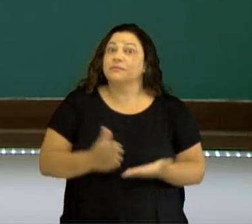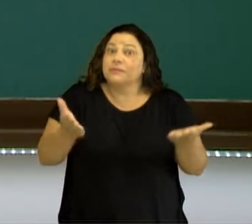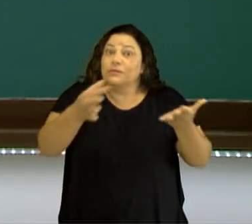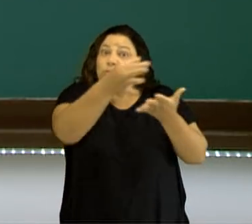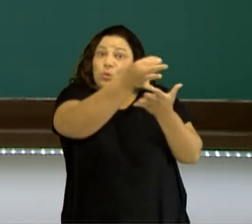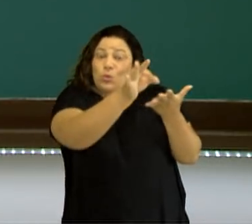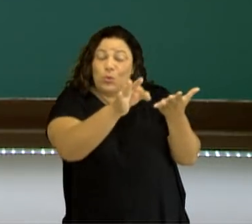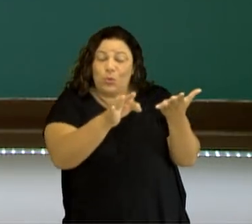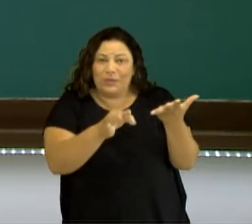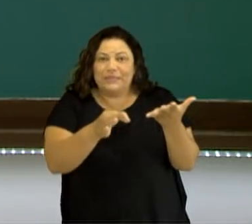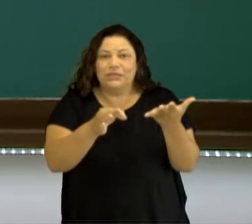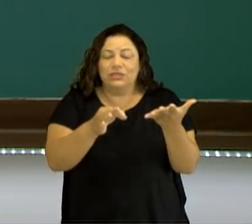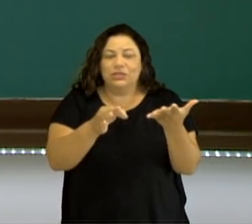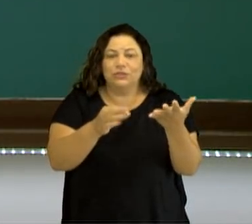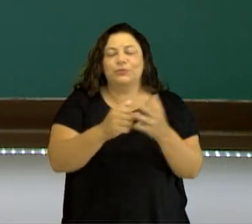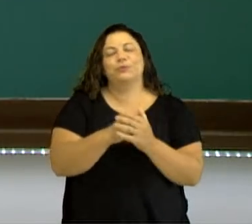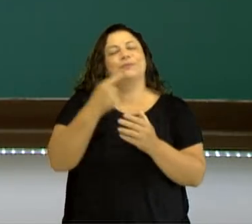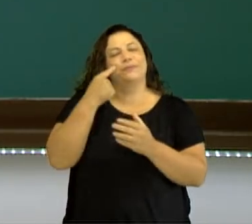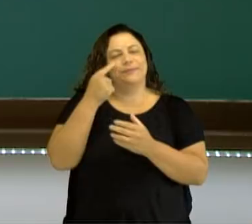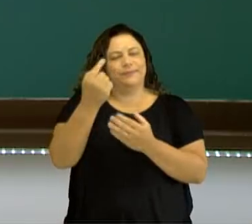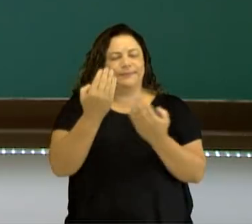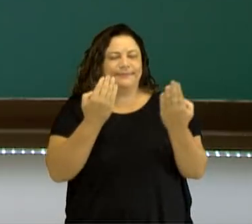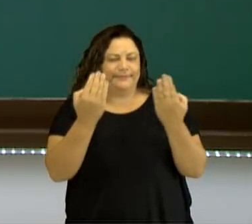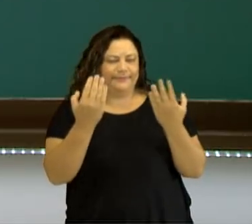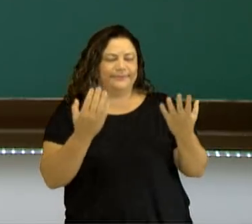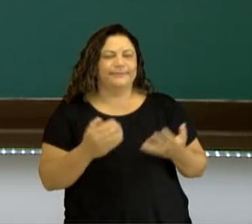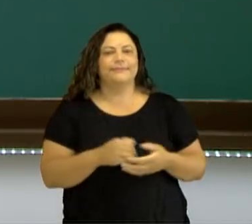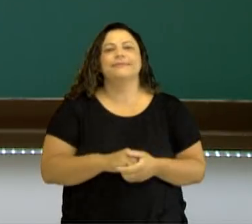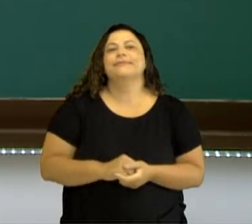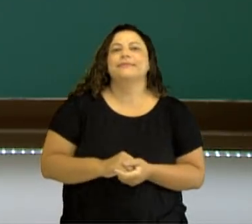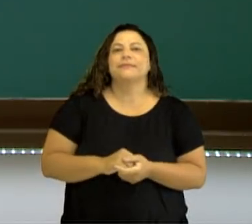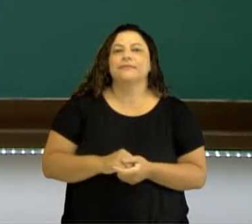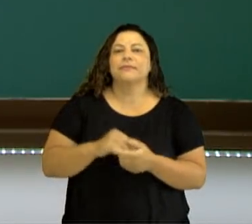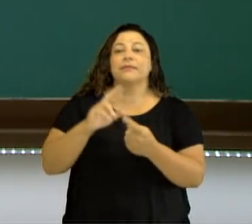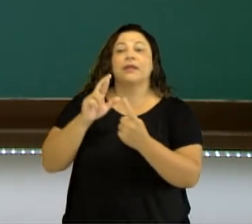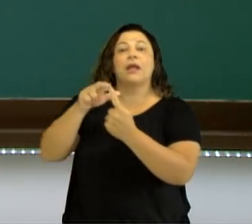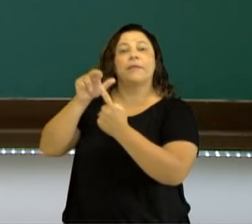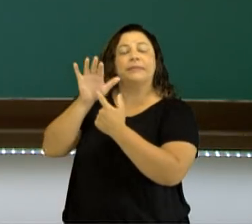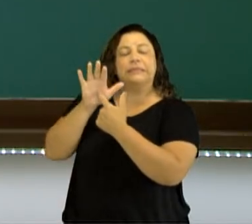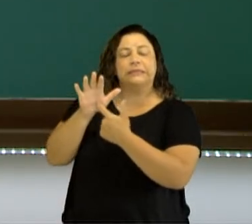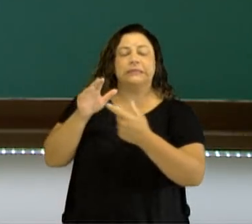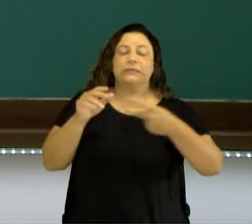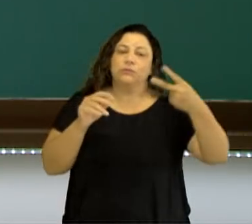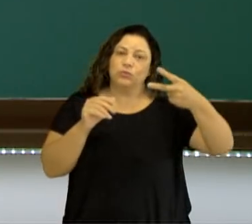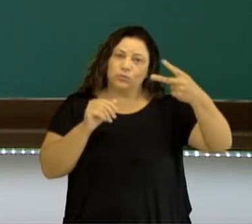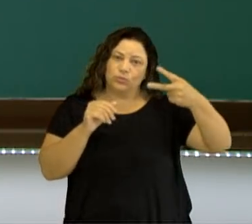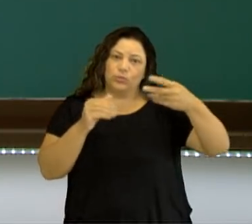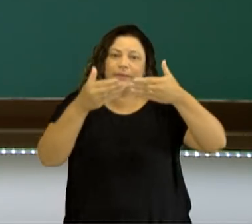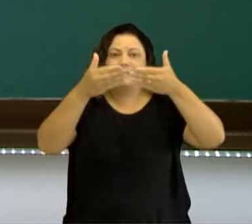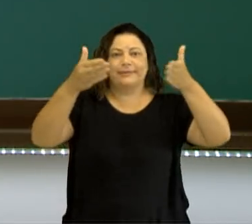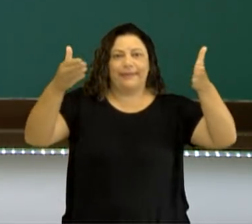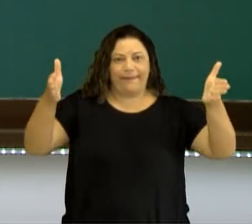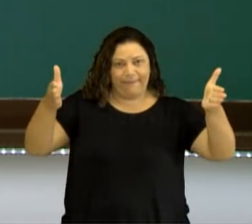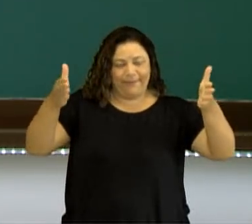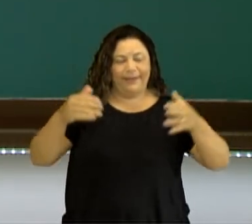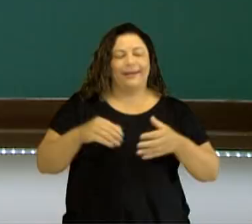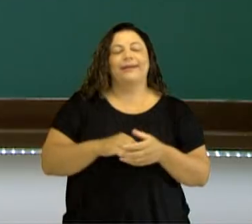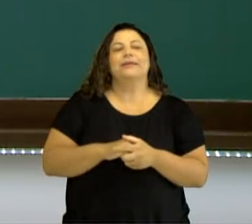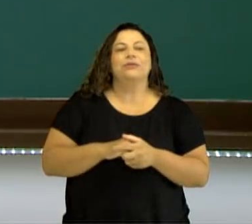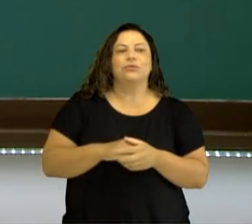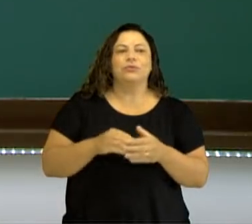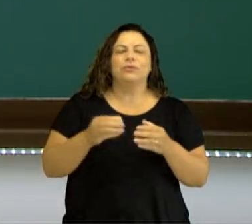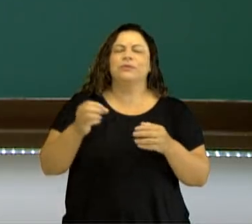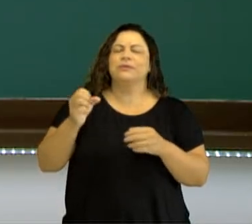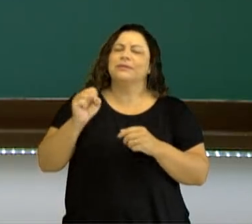Corrigindo, então, confere aí o que você fez. Representamos os dois intervalos, cada um numa reta, aberta a extremidade do infinito. Se ela